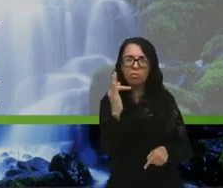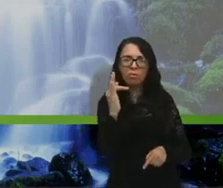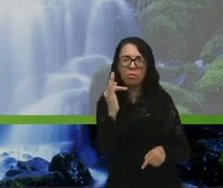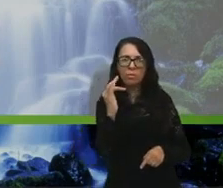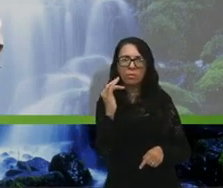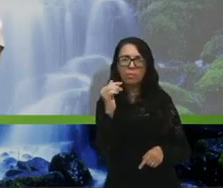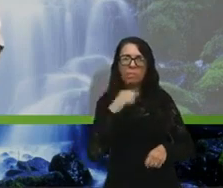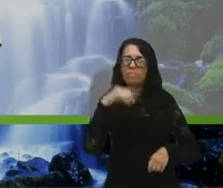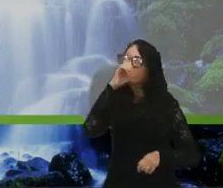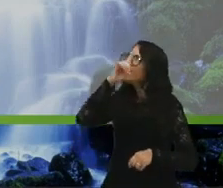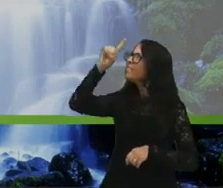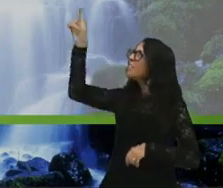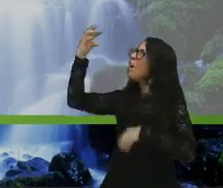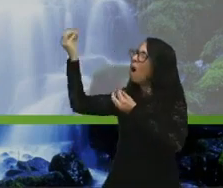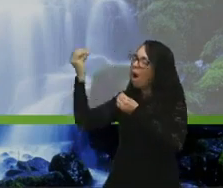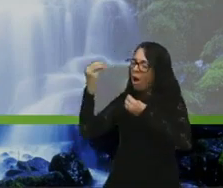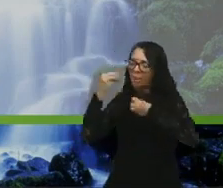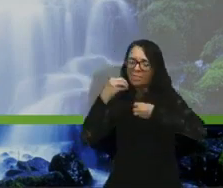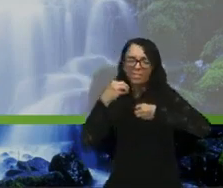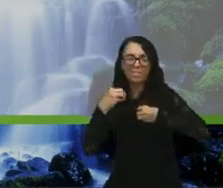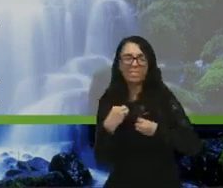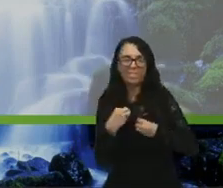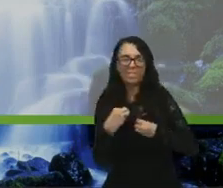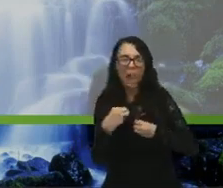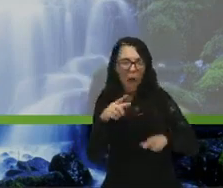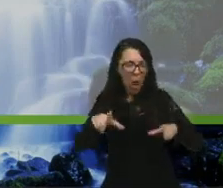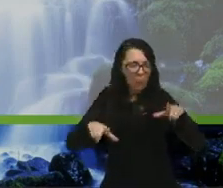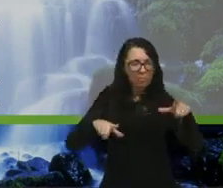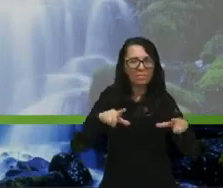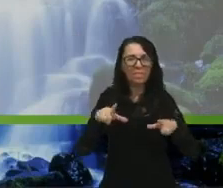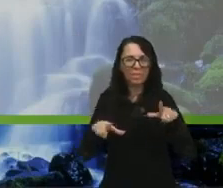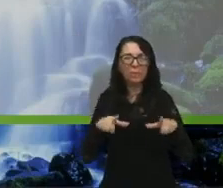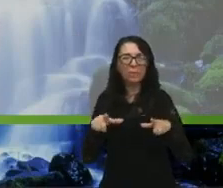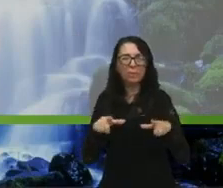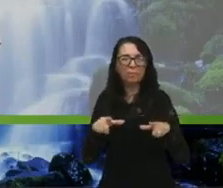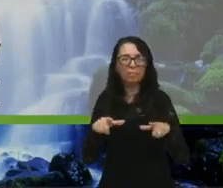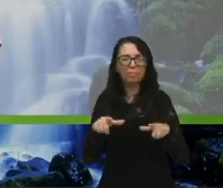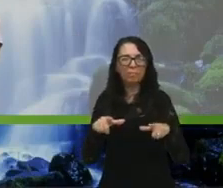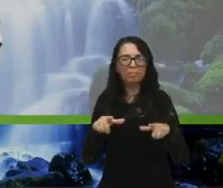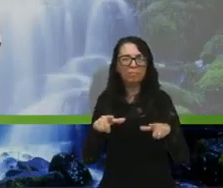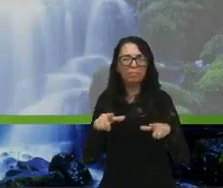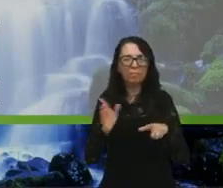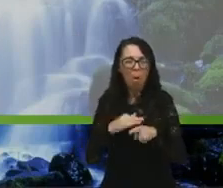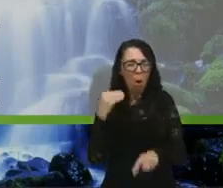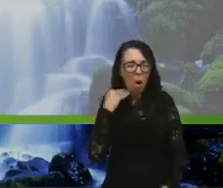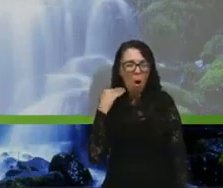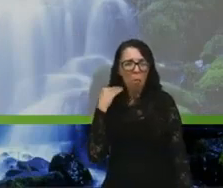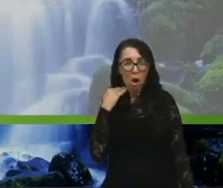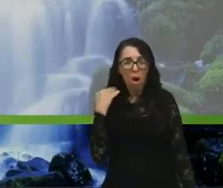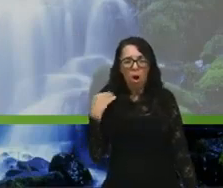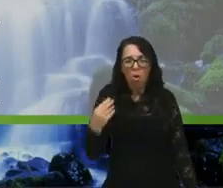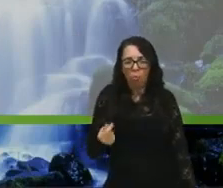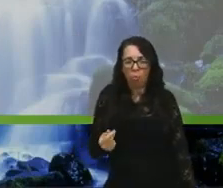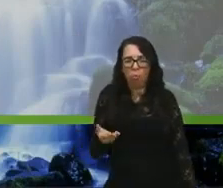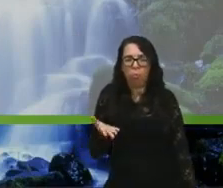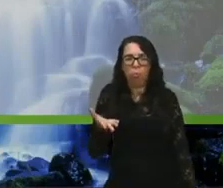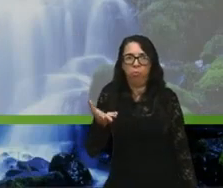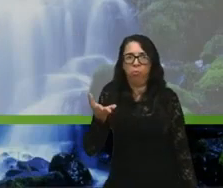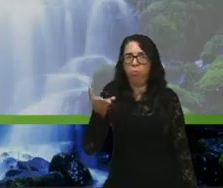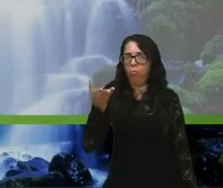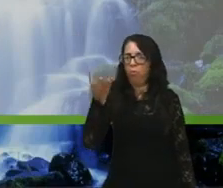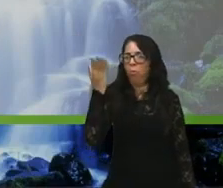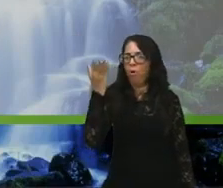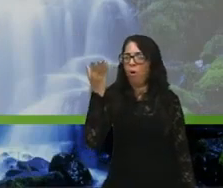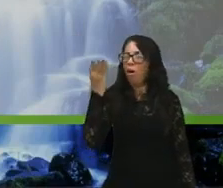Porque quando você estiver com sua conta abastecida, você não vai deixar a